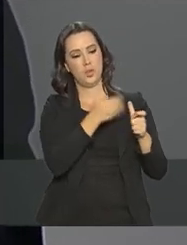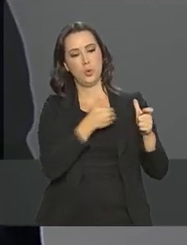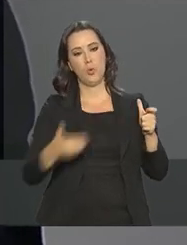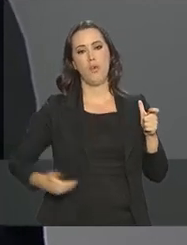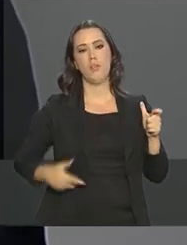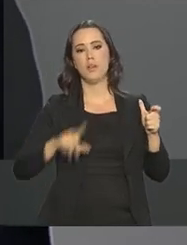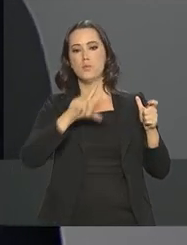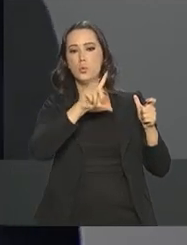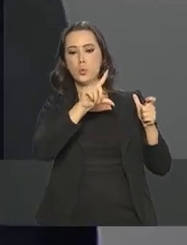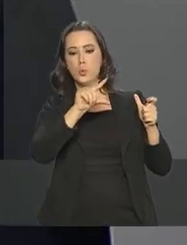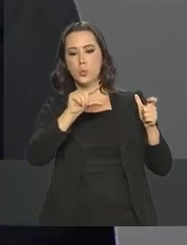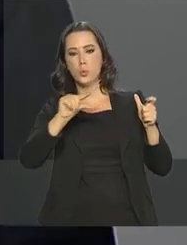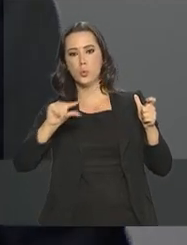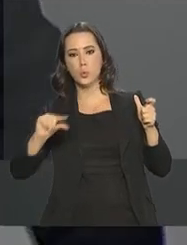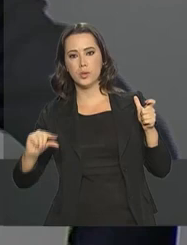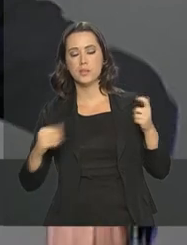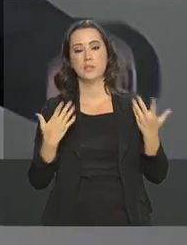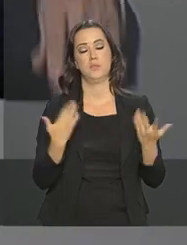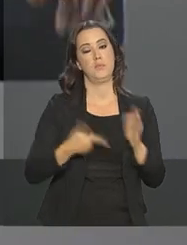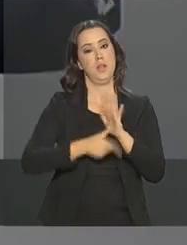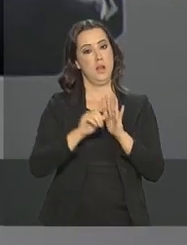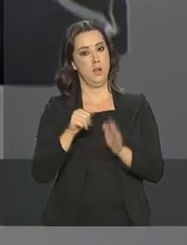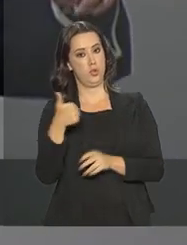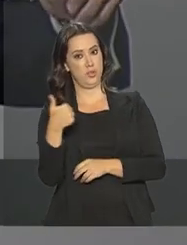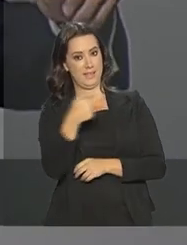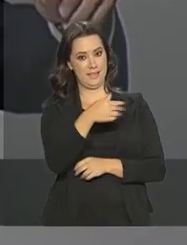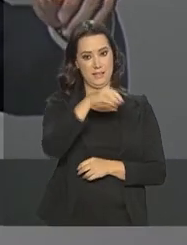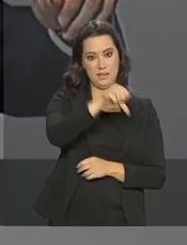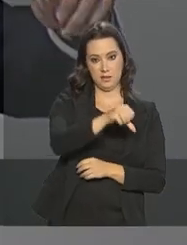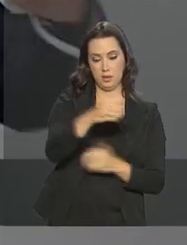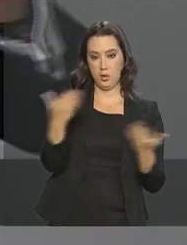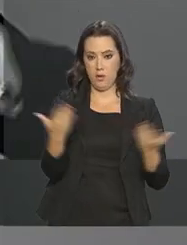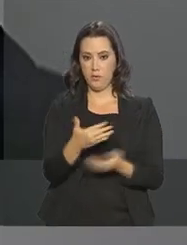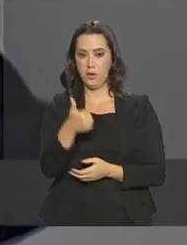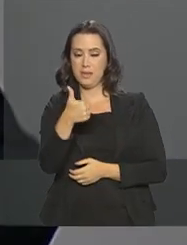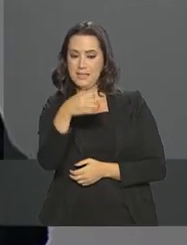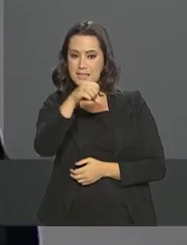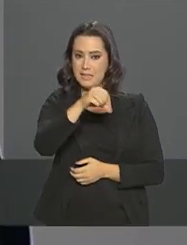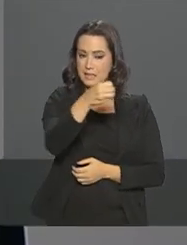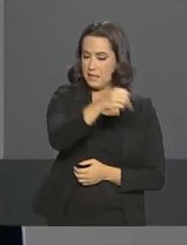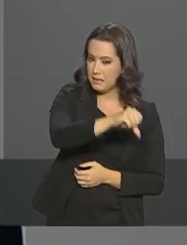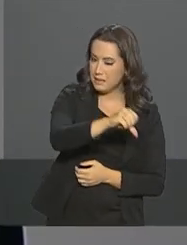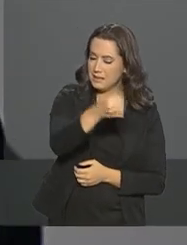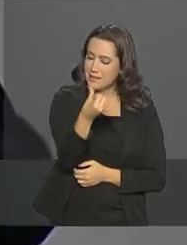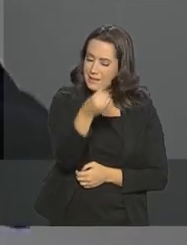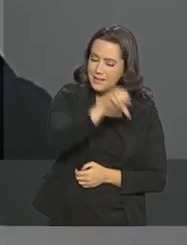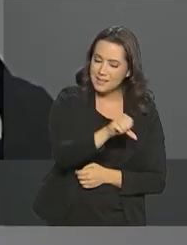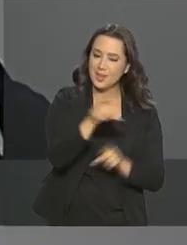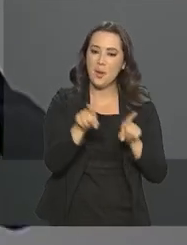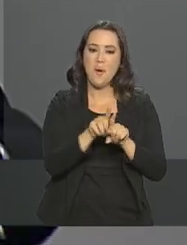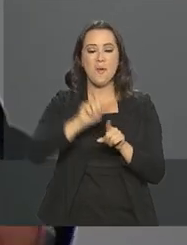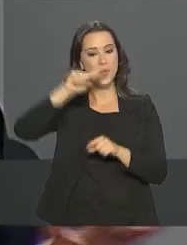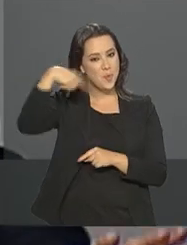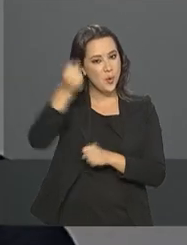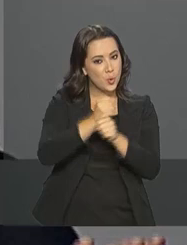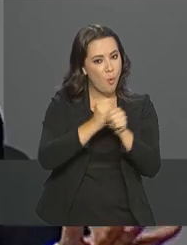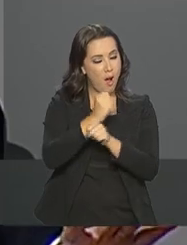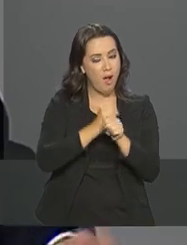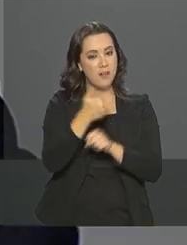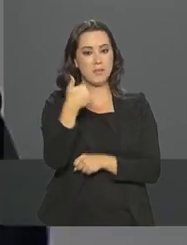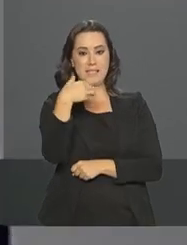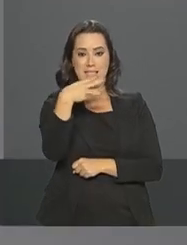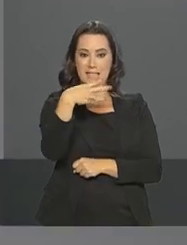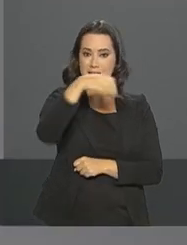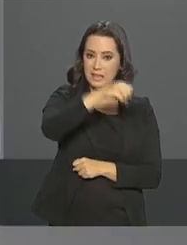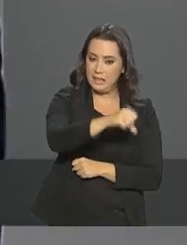179 foi a 159 agora a previsão para o ano que vem é de 139 estão paulatinamente caindo leves